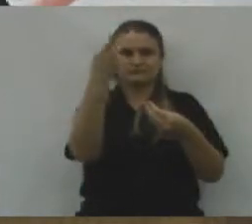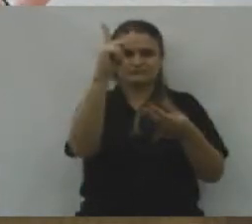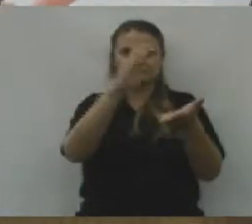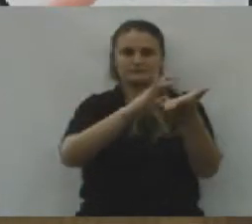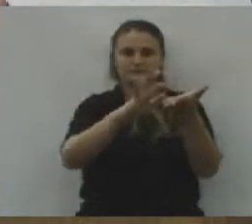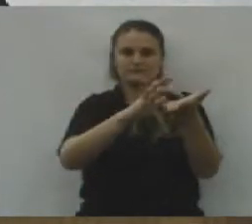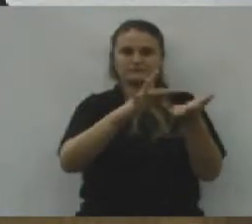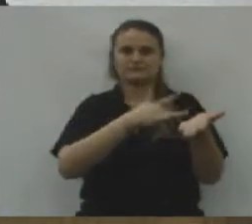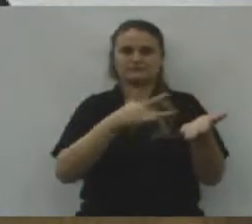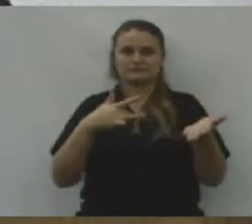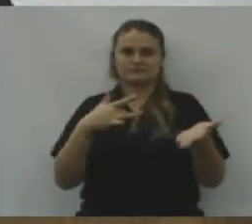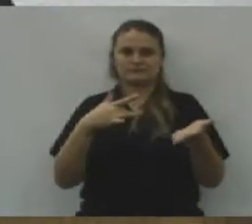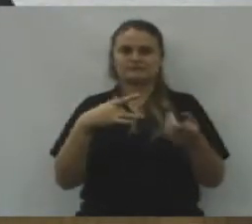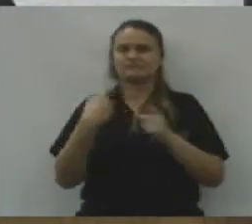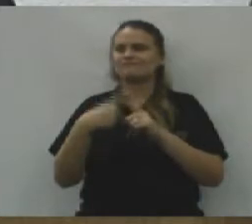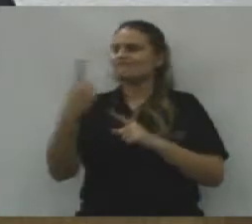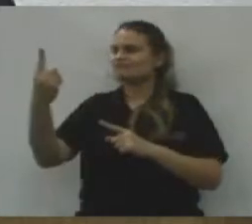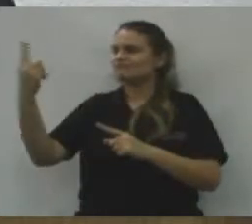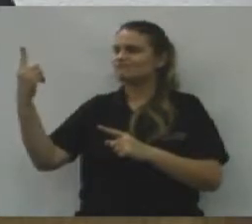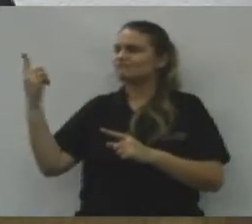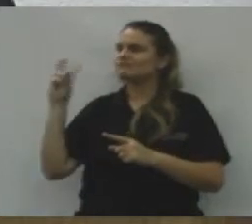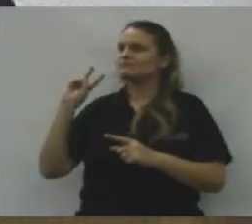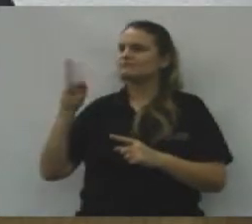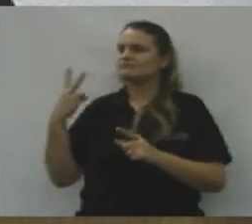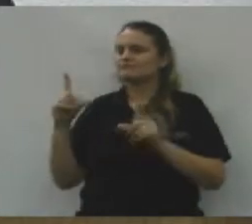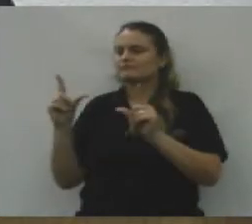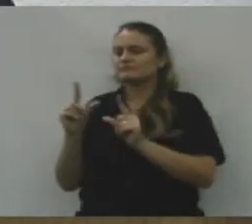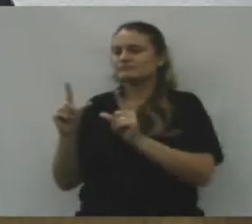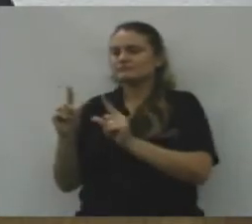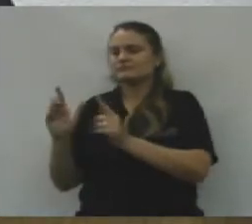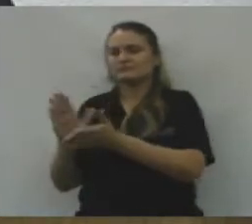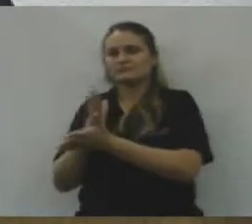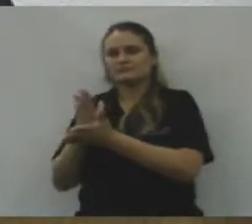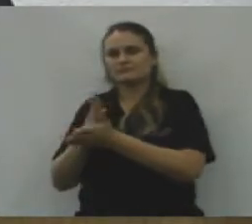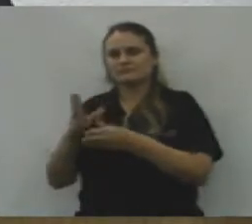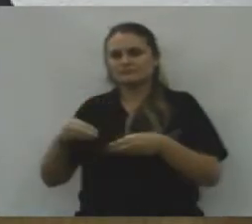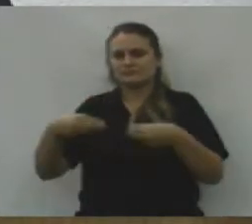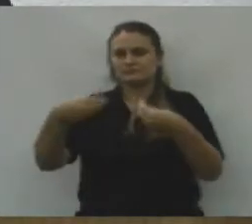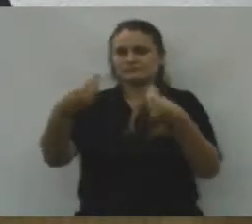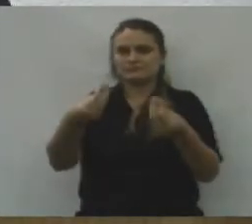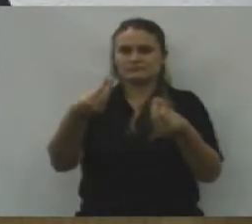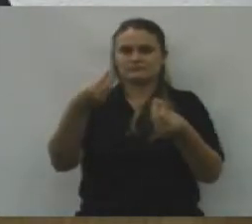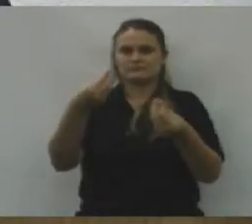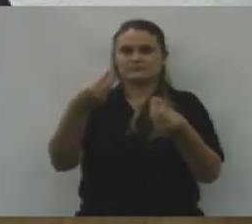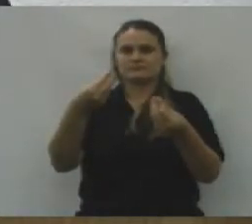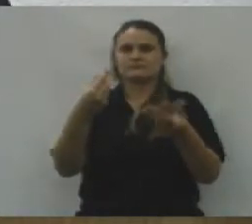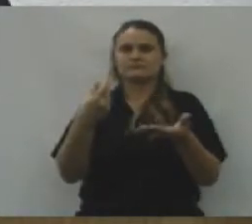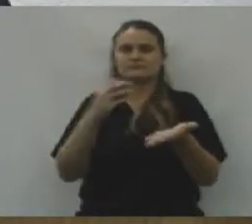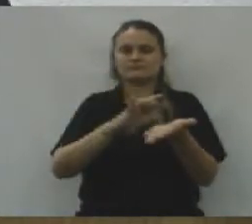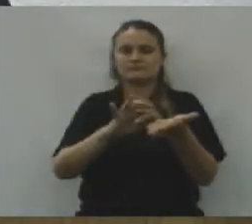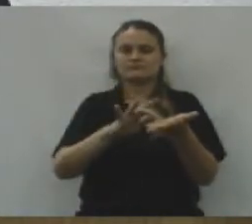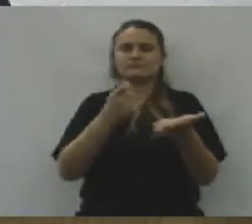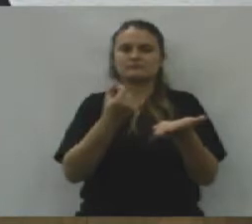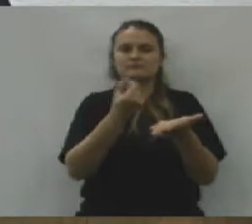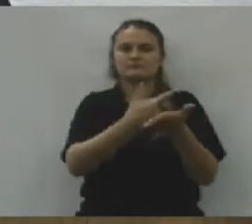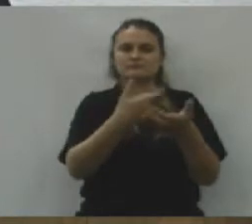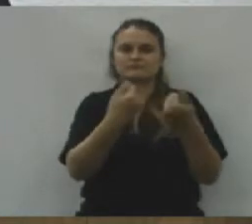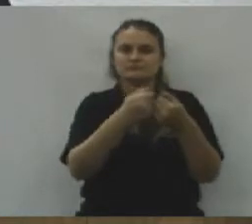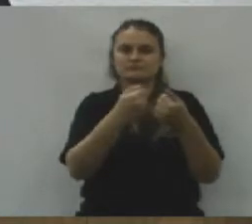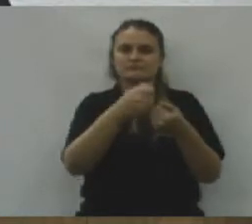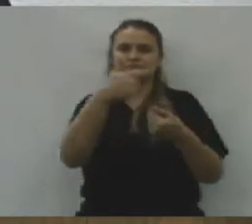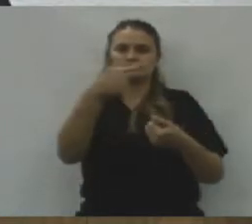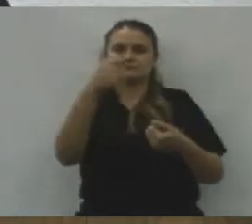graças ao fruto, o empenho de cada um, né, parte dos recursos devolvidos foi destinado para a aquisição de um ônibus de